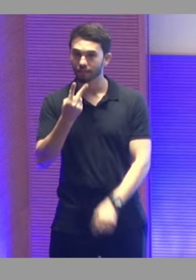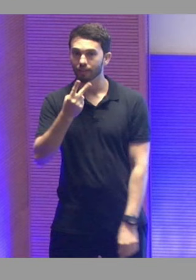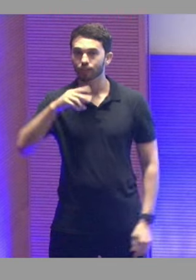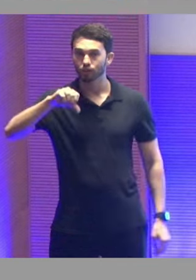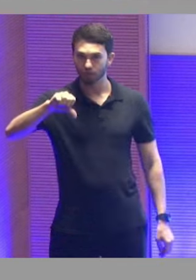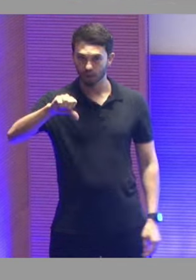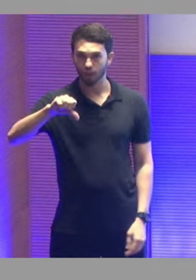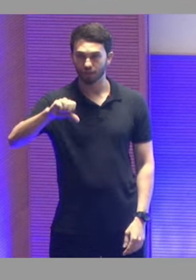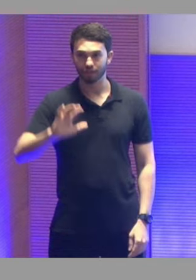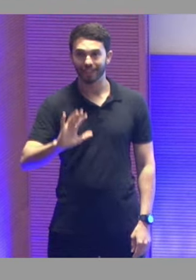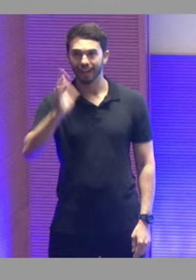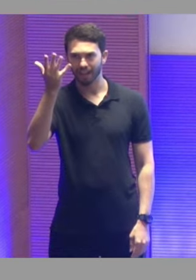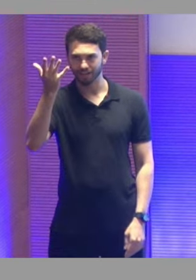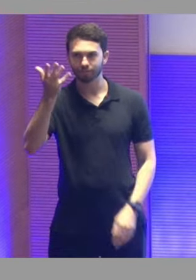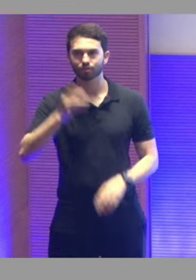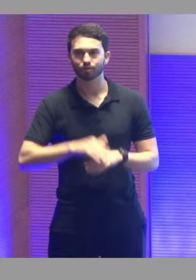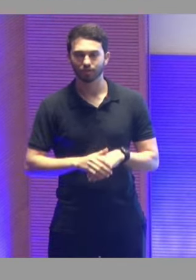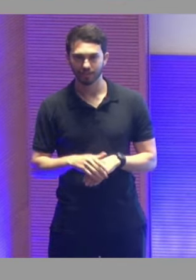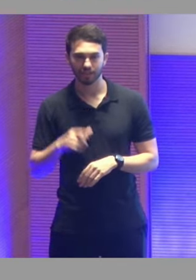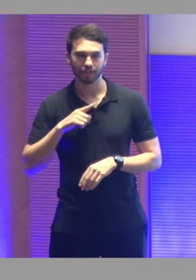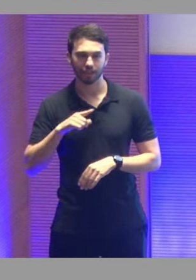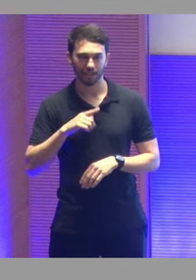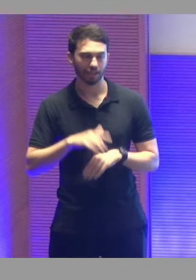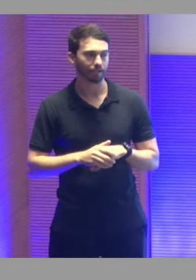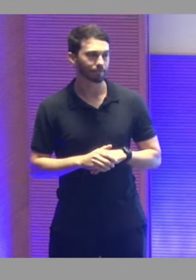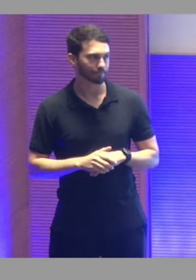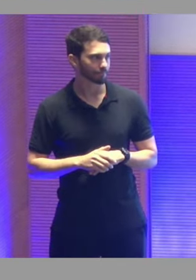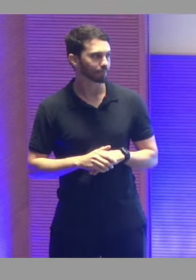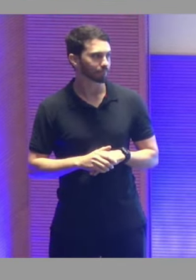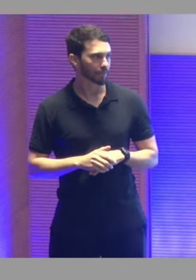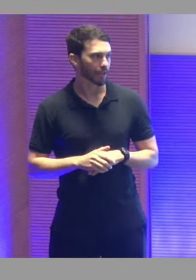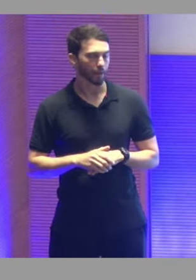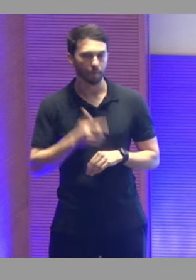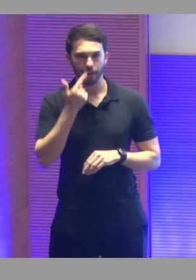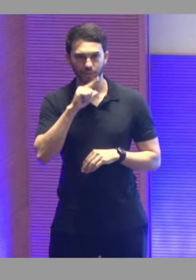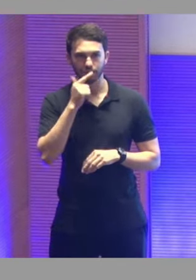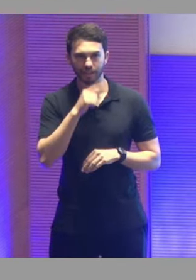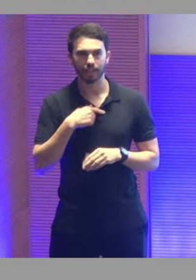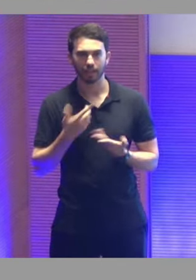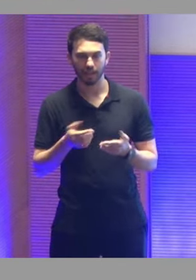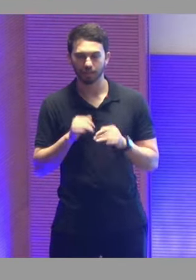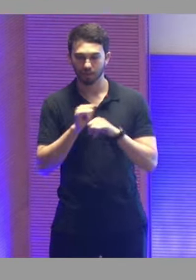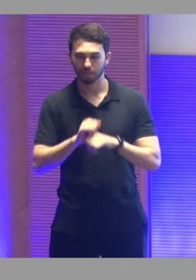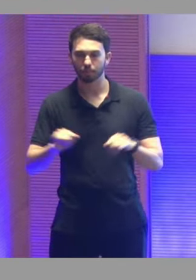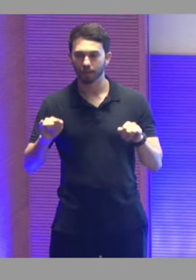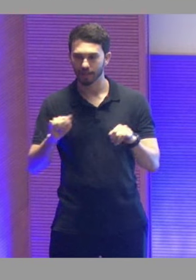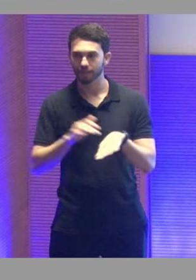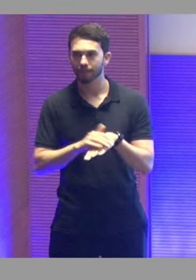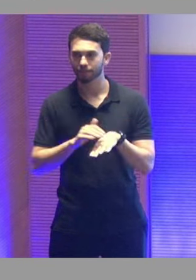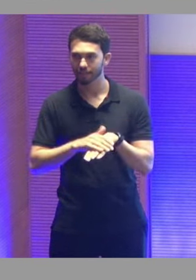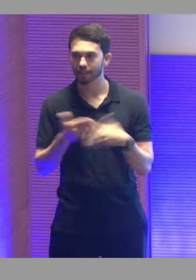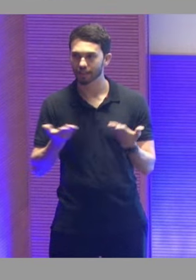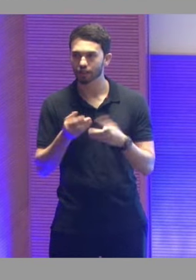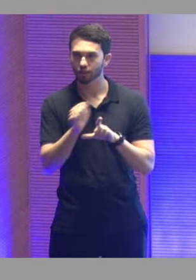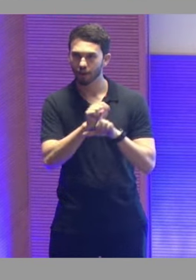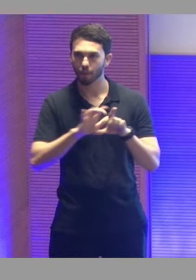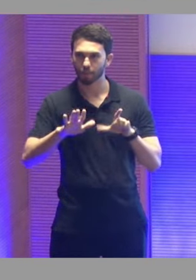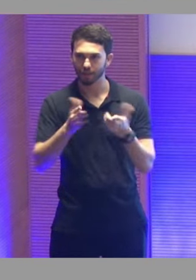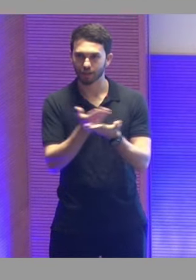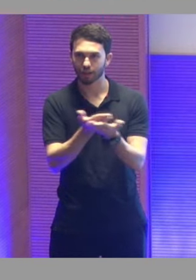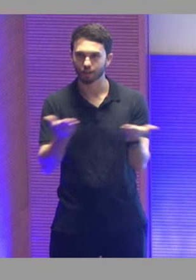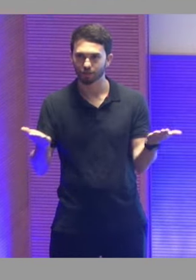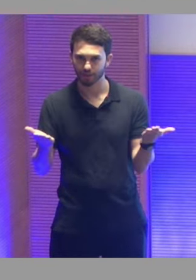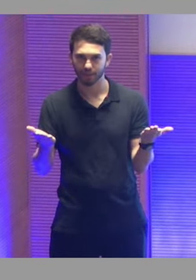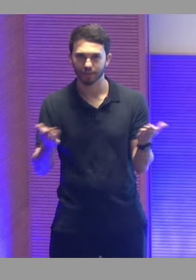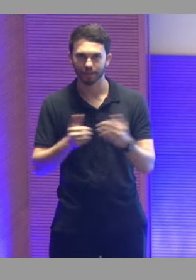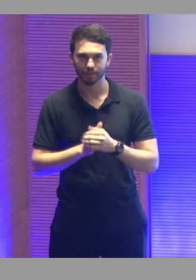29 casos né foram selecionados 29 casos para compor uma iação que compartilhem compartilharemos